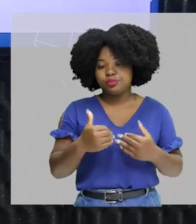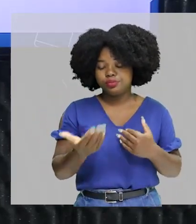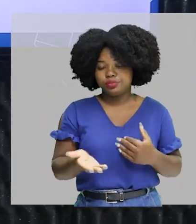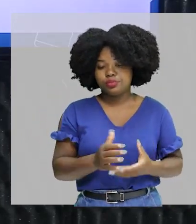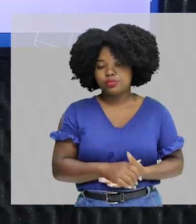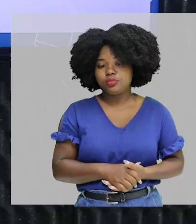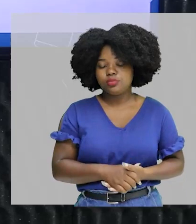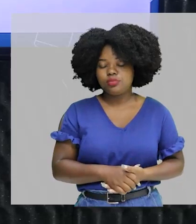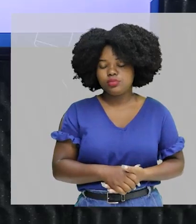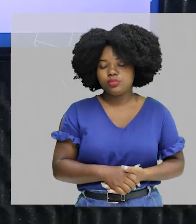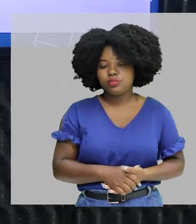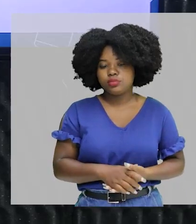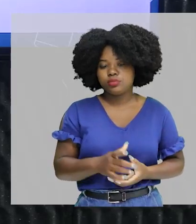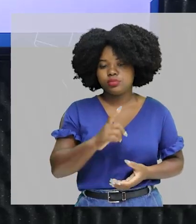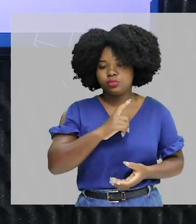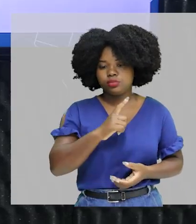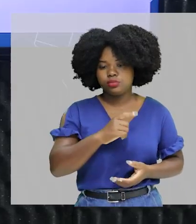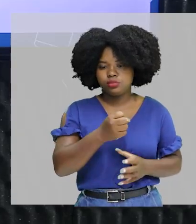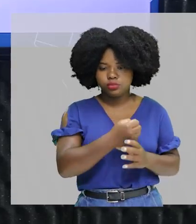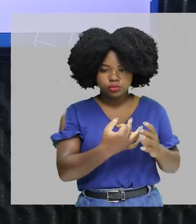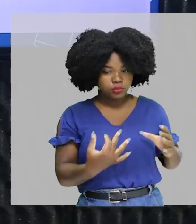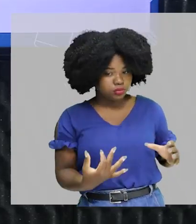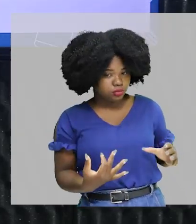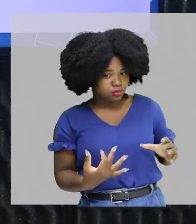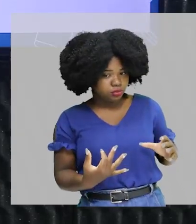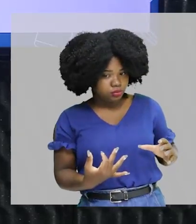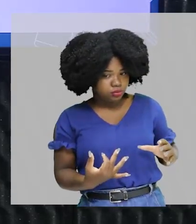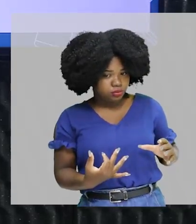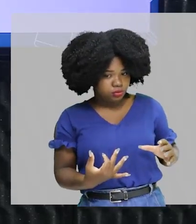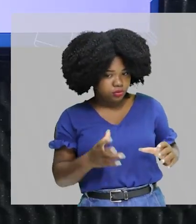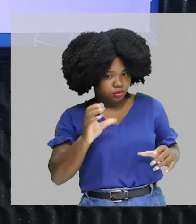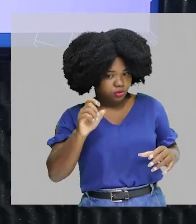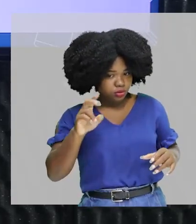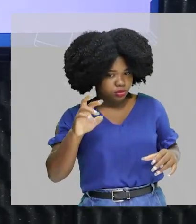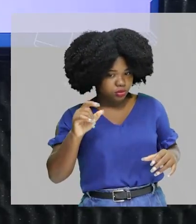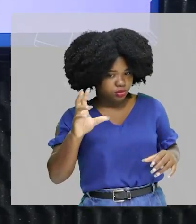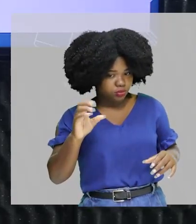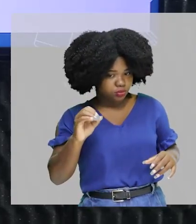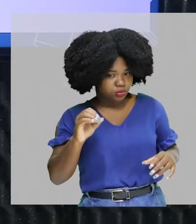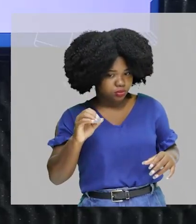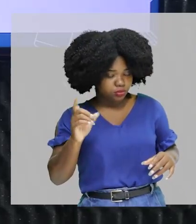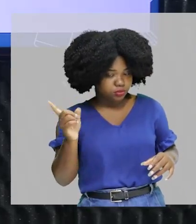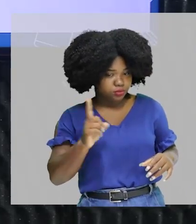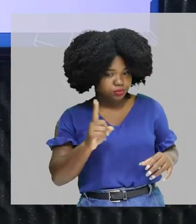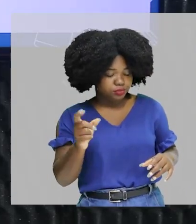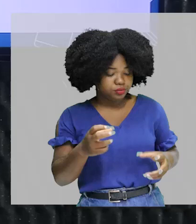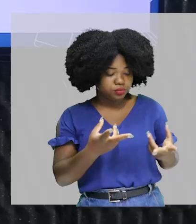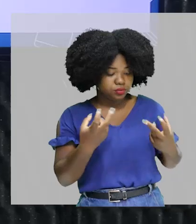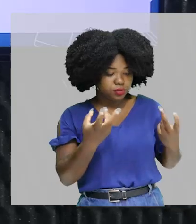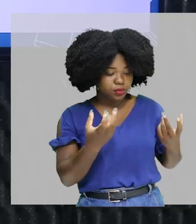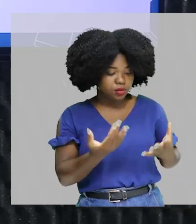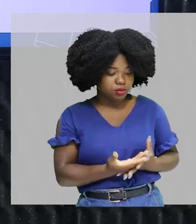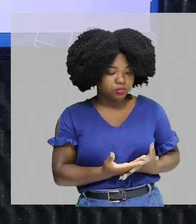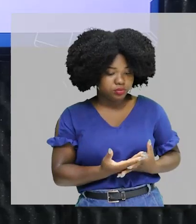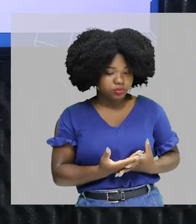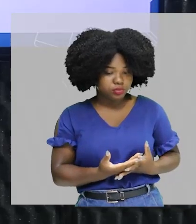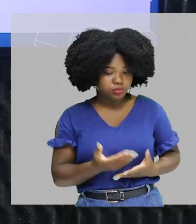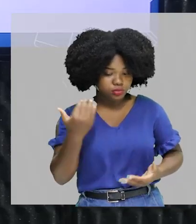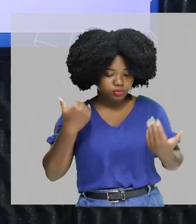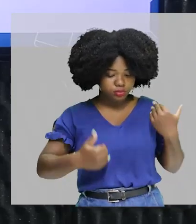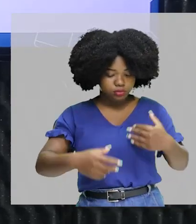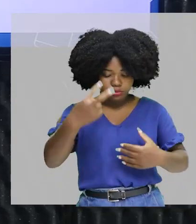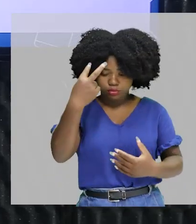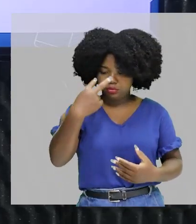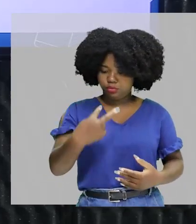Será que esqueleto externo ele é uma característica dos cordados? Basta você analisar olhando para o seu próprio